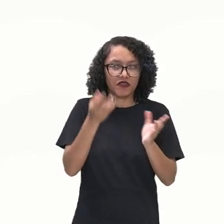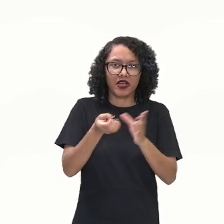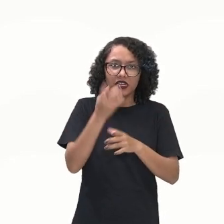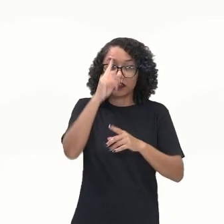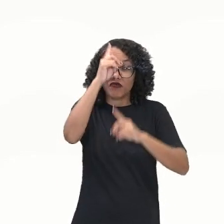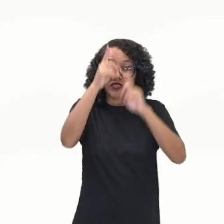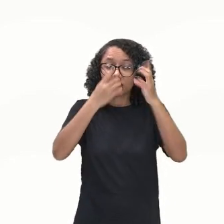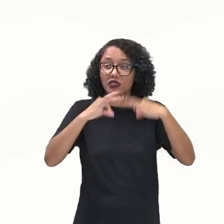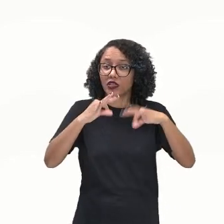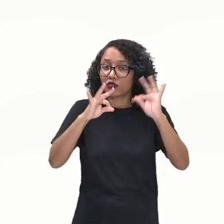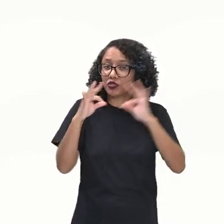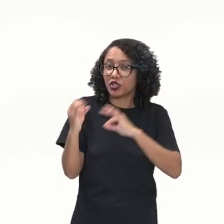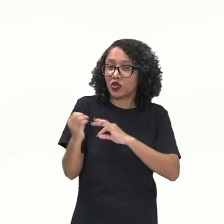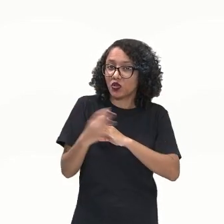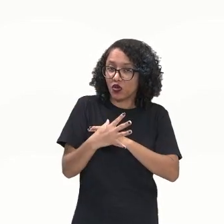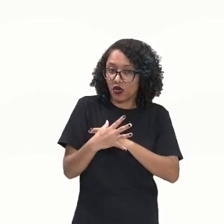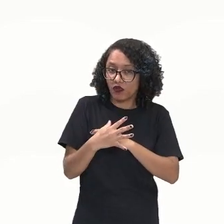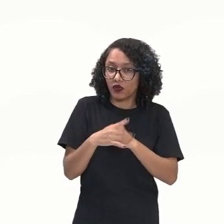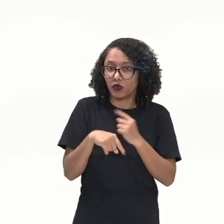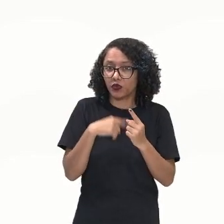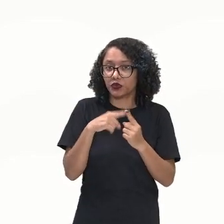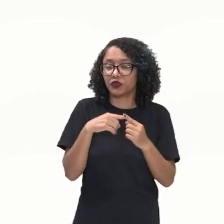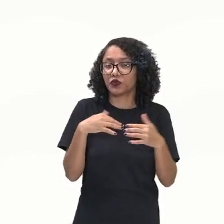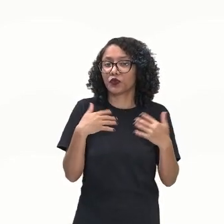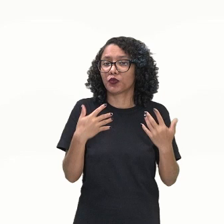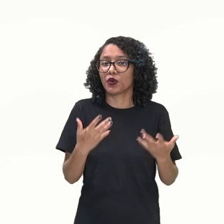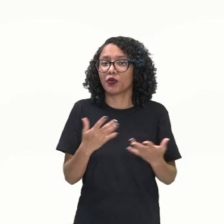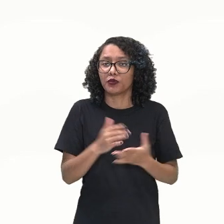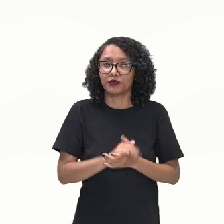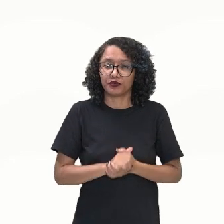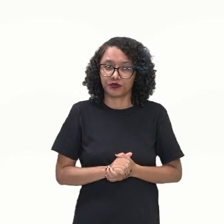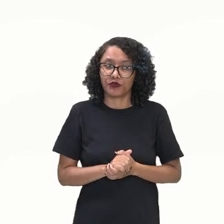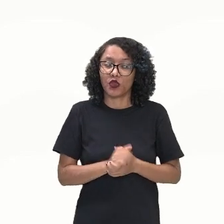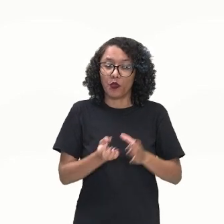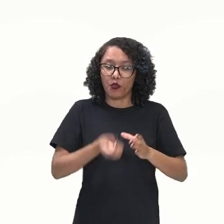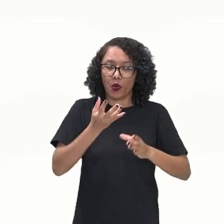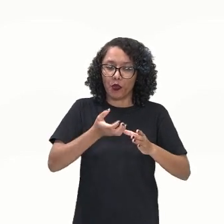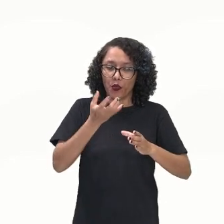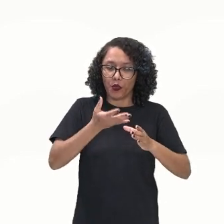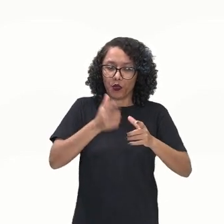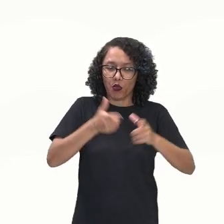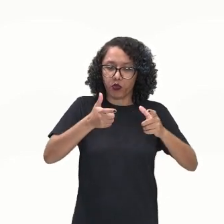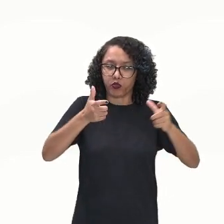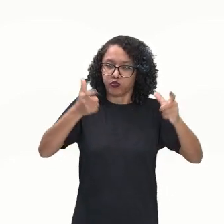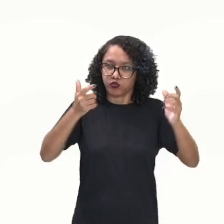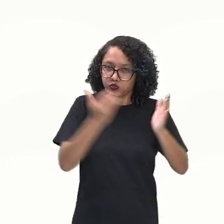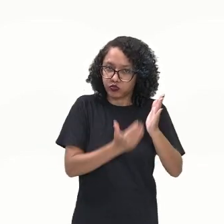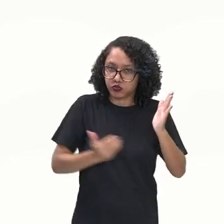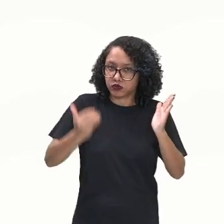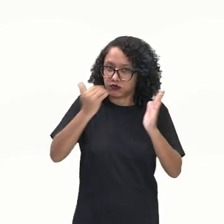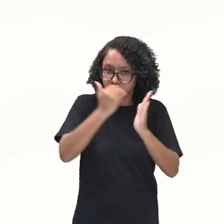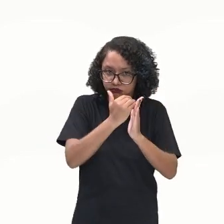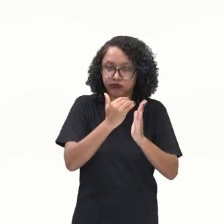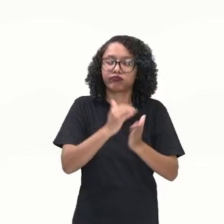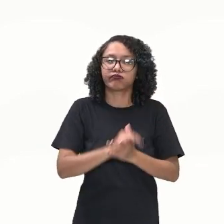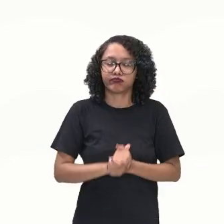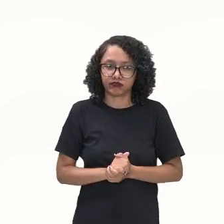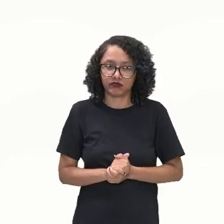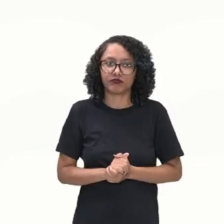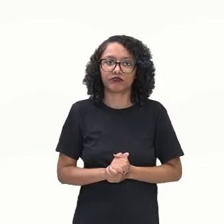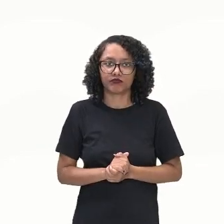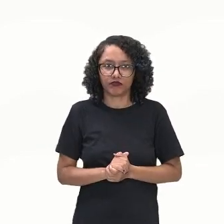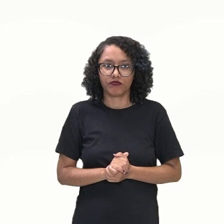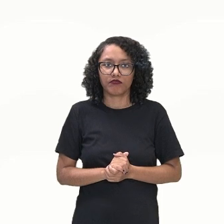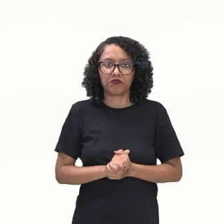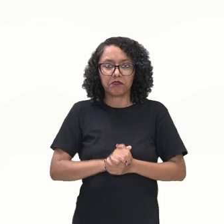tecnologias com o objetivo de aumentar a produção. E agora que eu já tenho todo